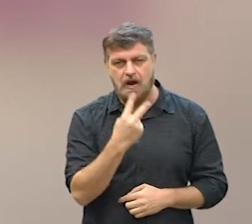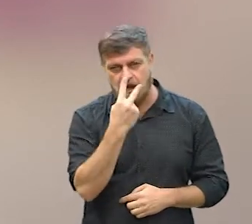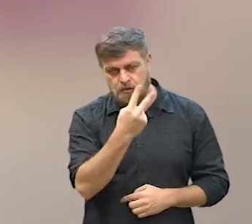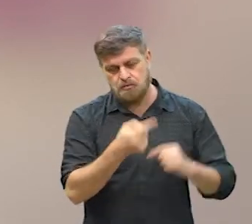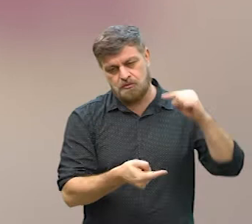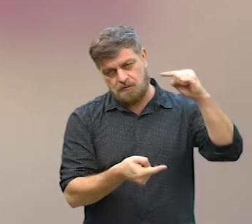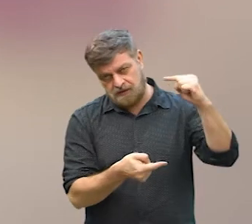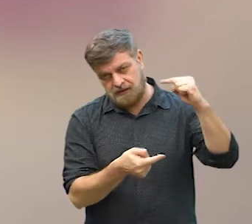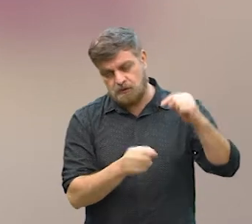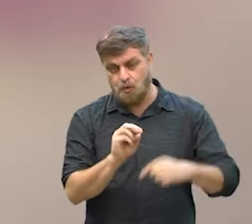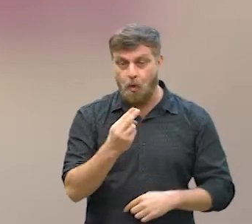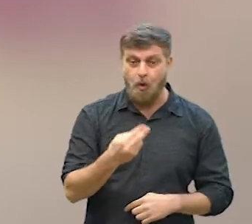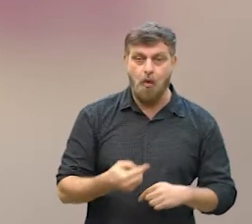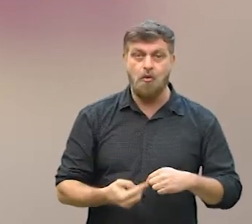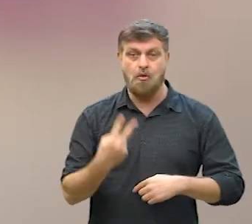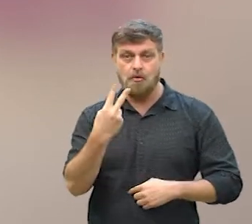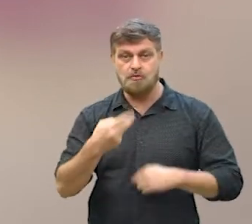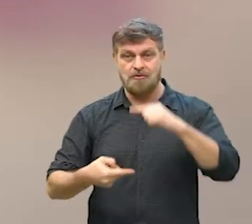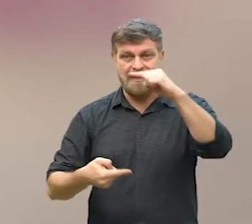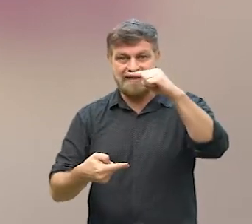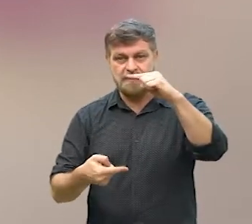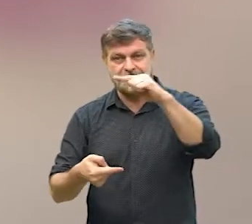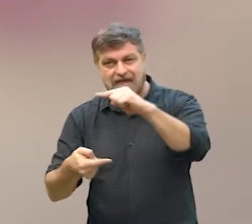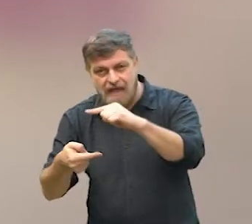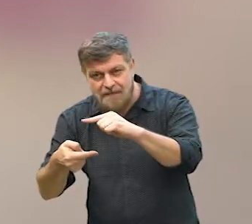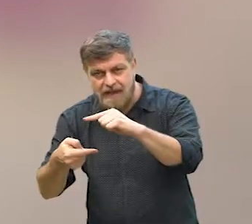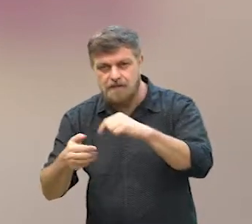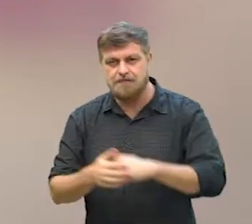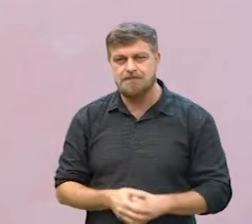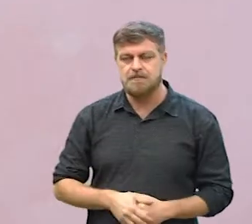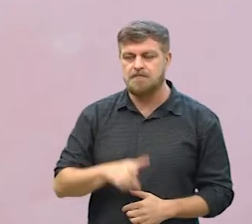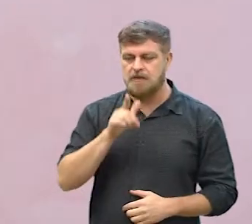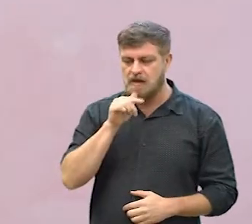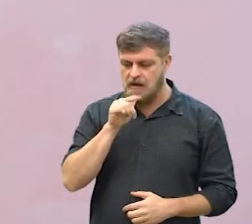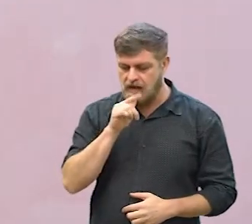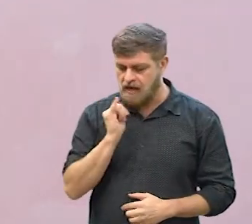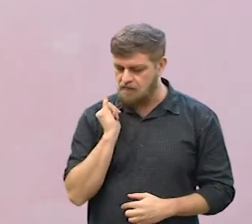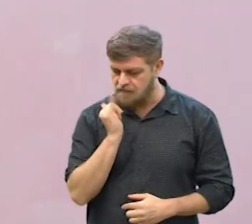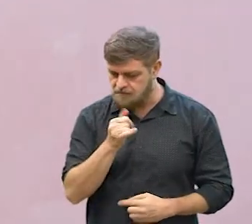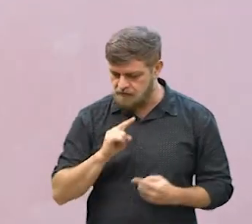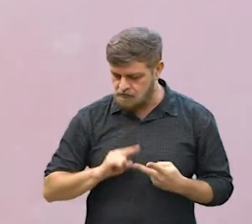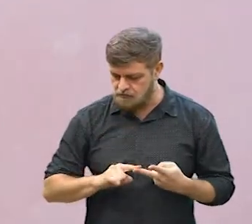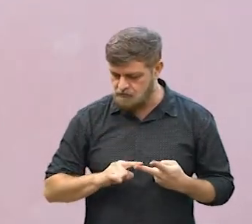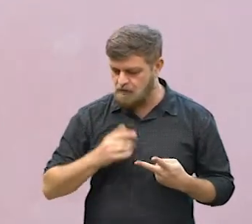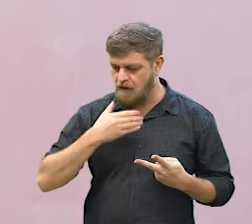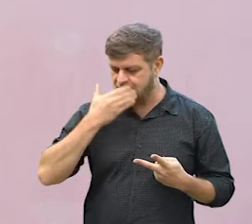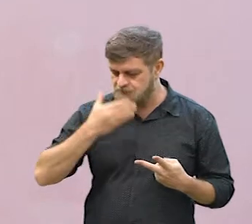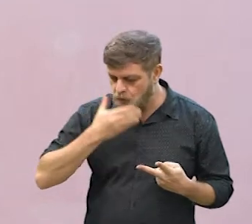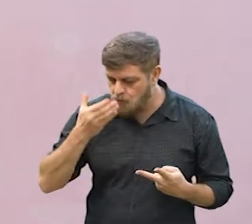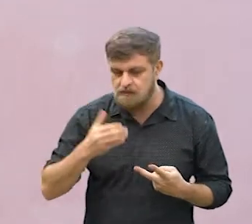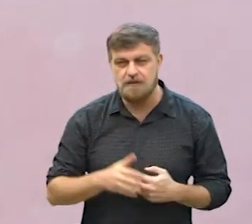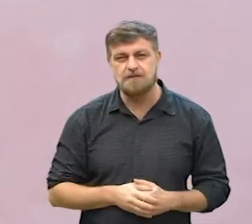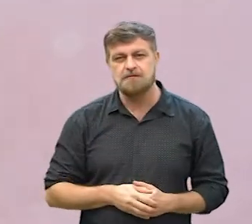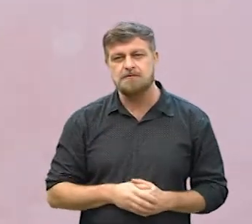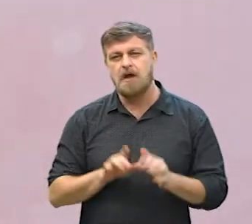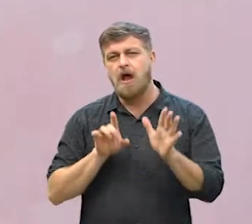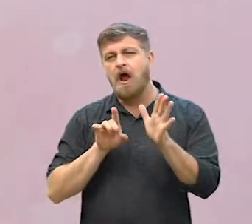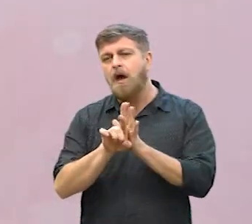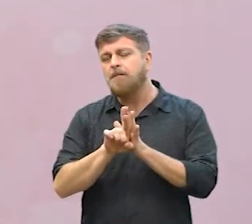a denominação que nós temos é em torno de 2 litros, 2,5 litros. E, Dani, a gente falou aí da água, você falou das